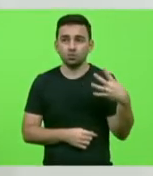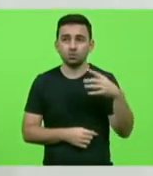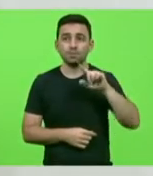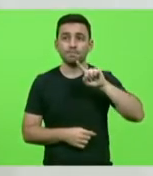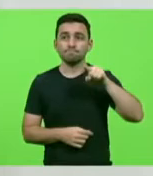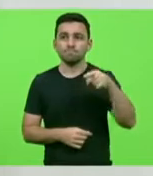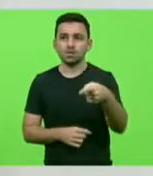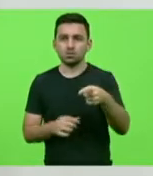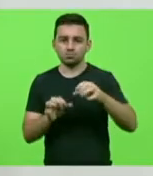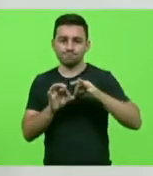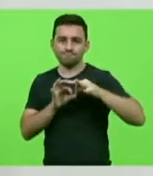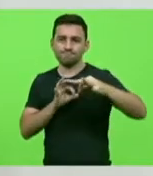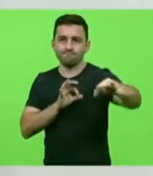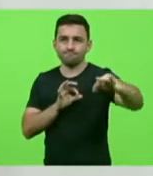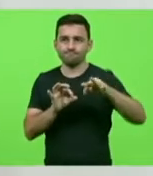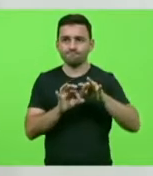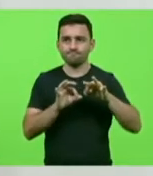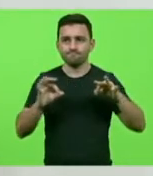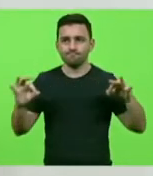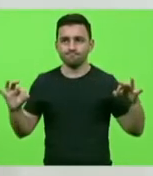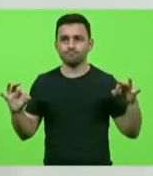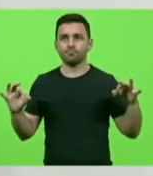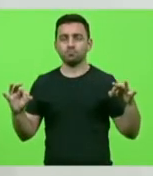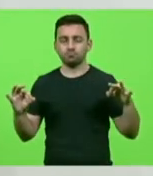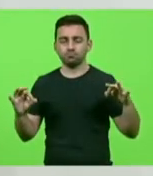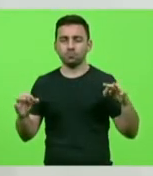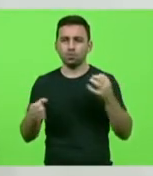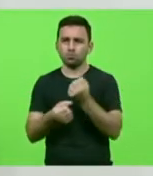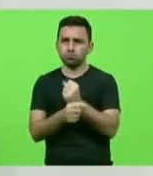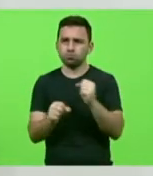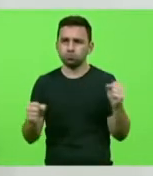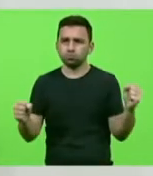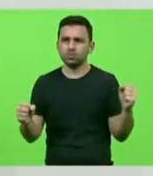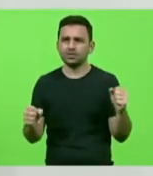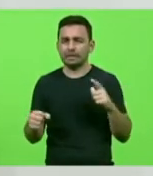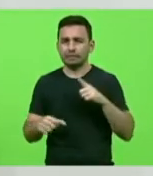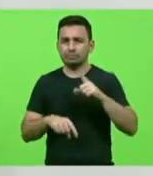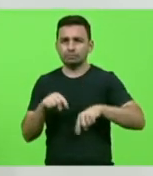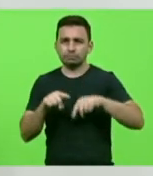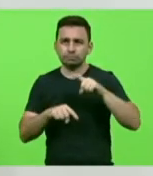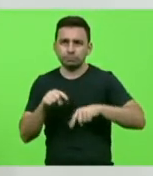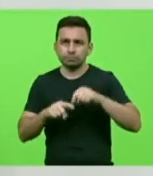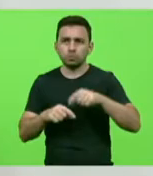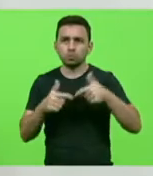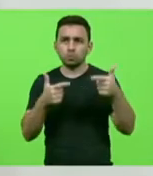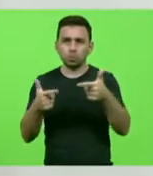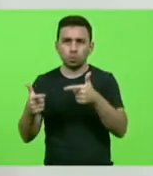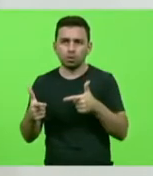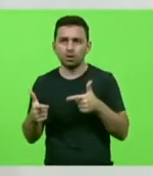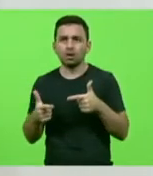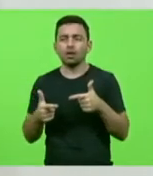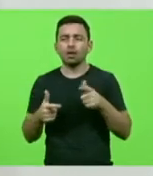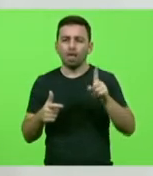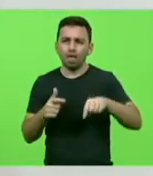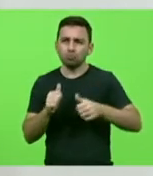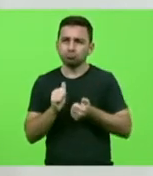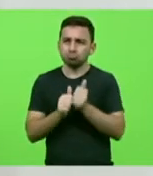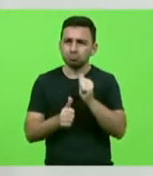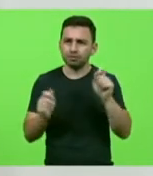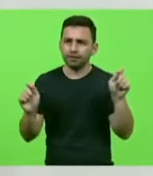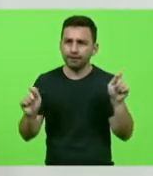metros quadrados de espaço, com equipamentos e ambientes para a prática